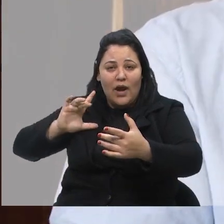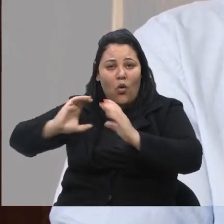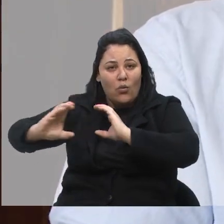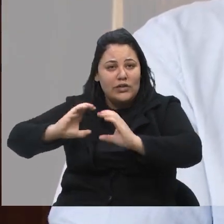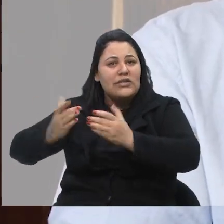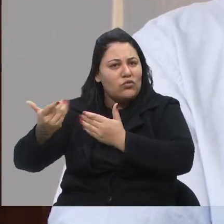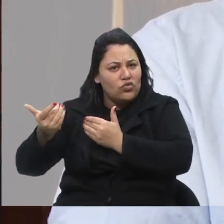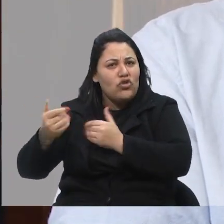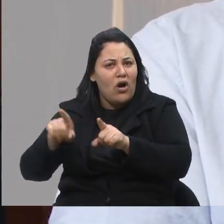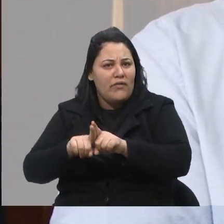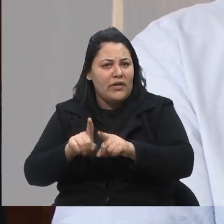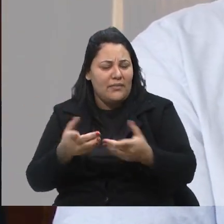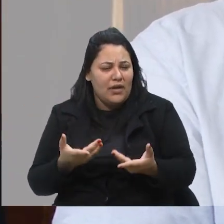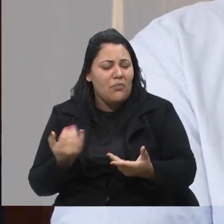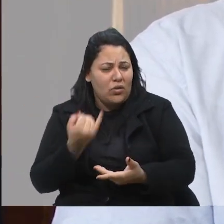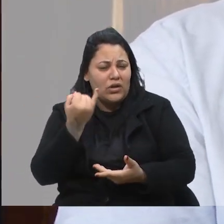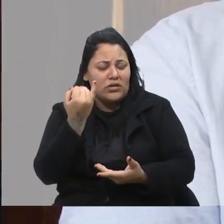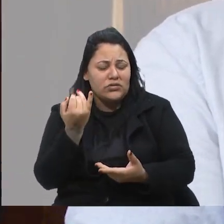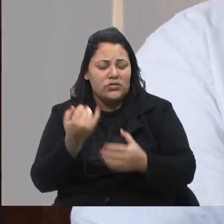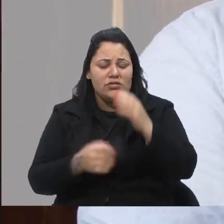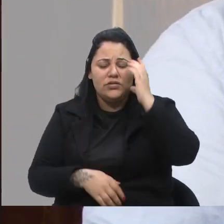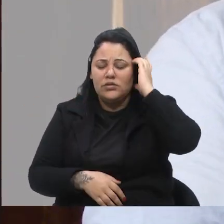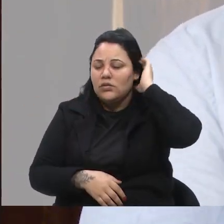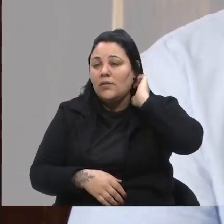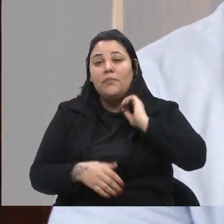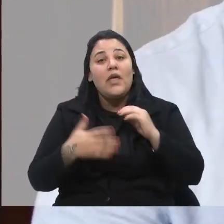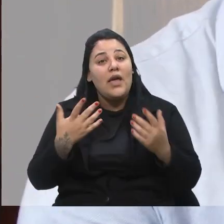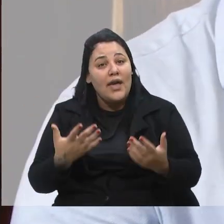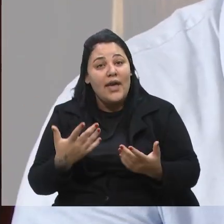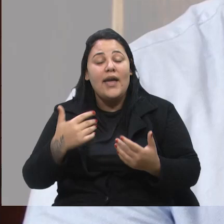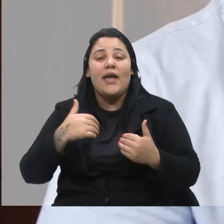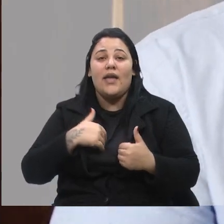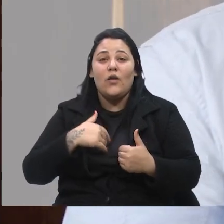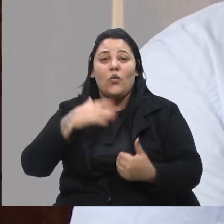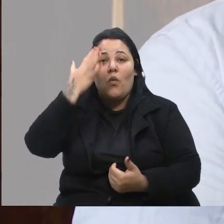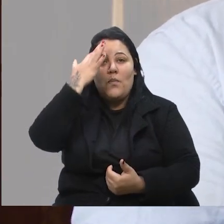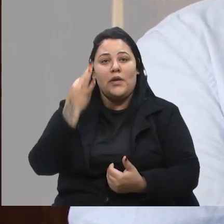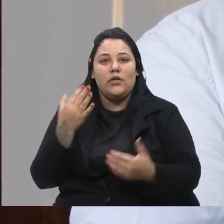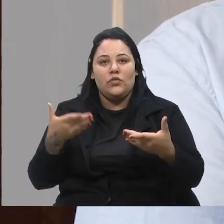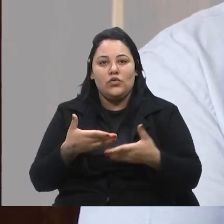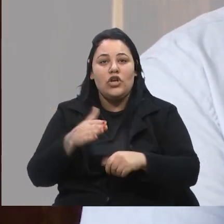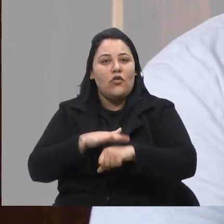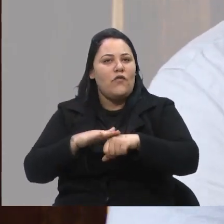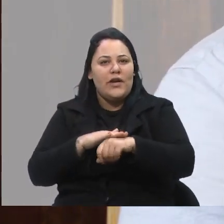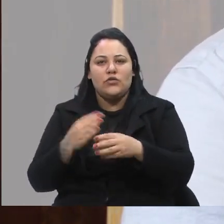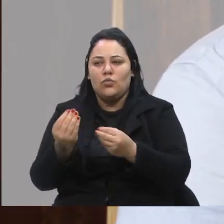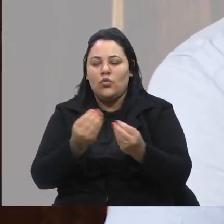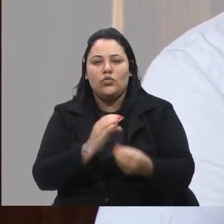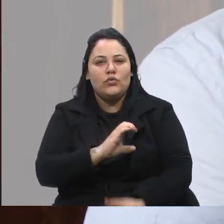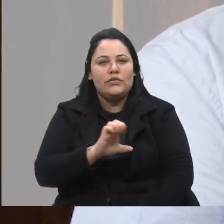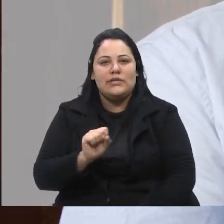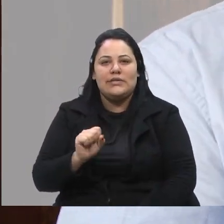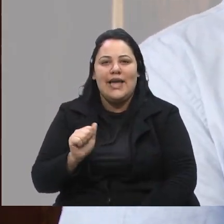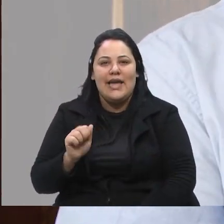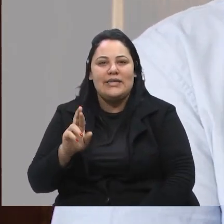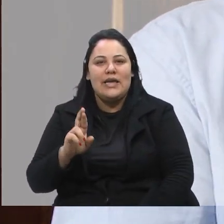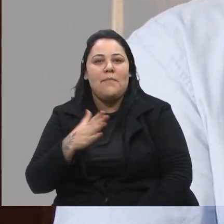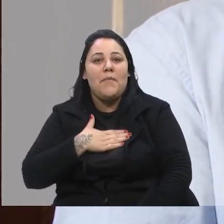Carol, eu tenho entendimento hoje. Eu converso muito com o César Oliveira, meu